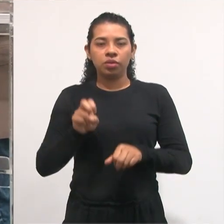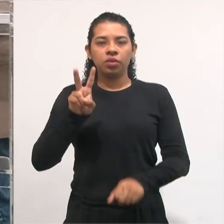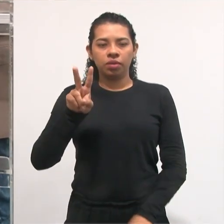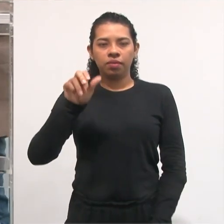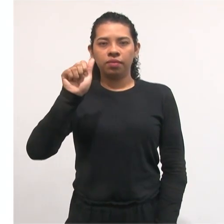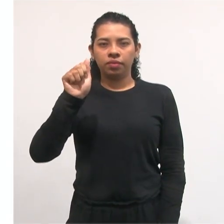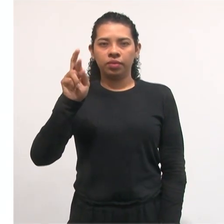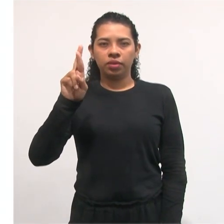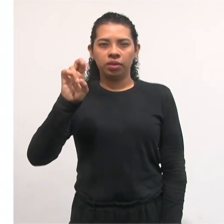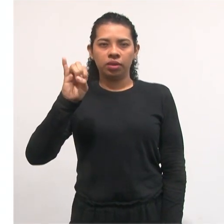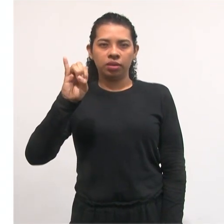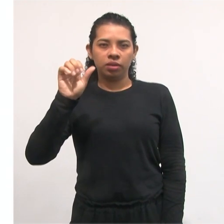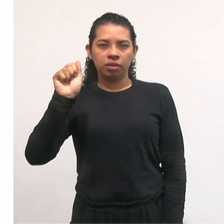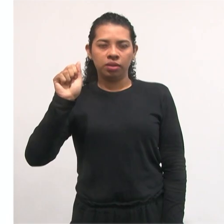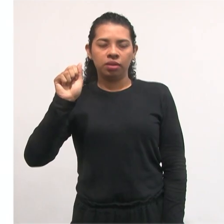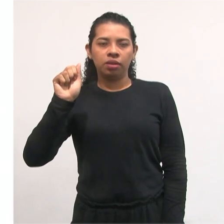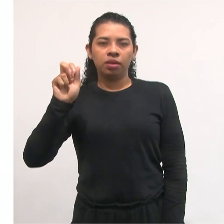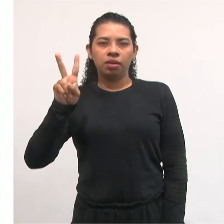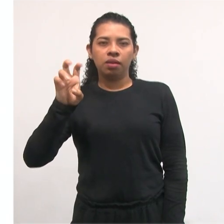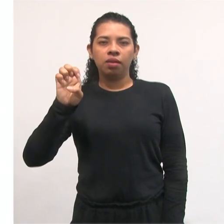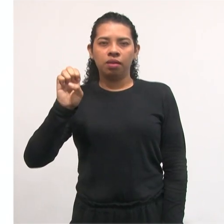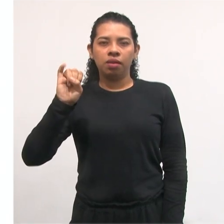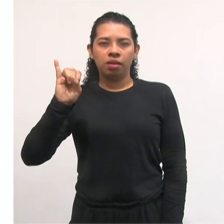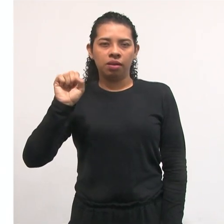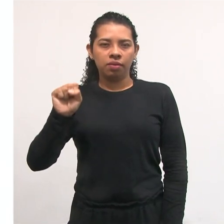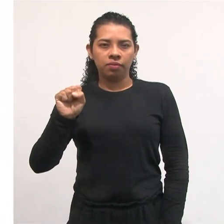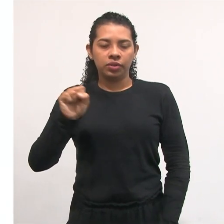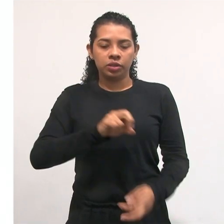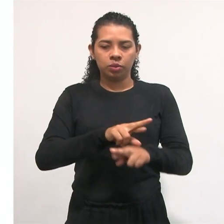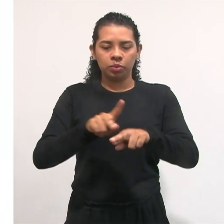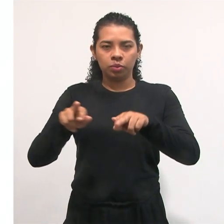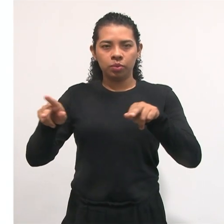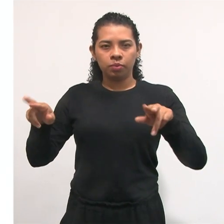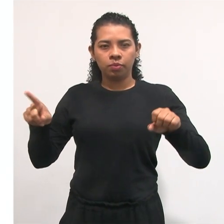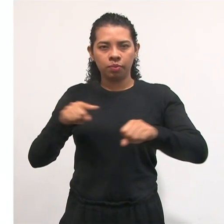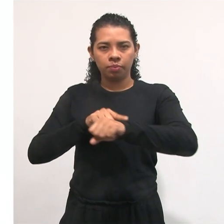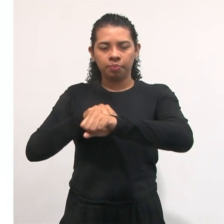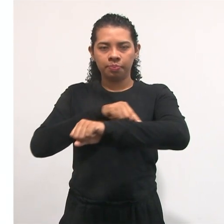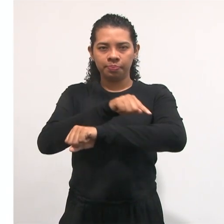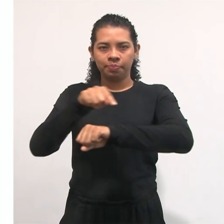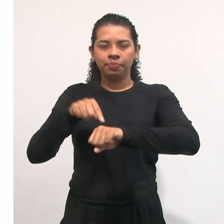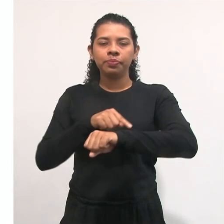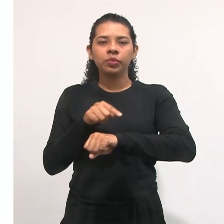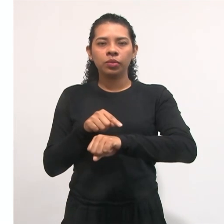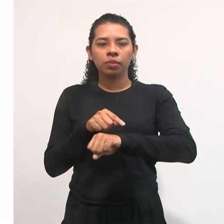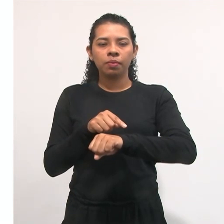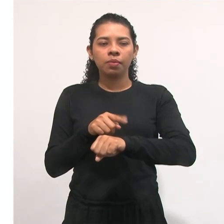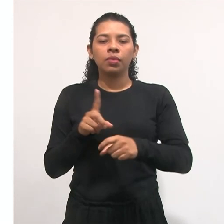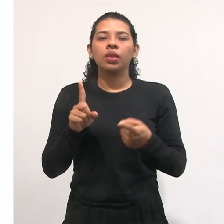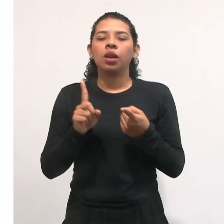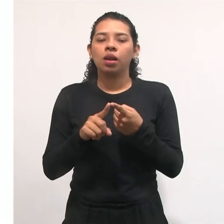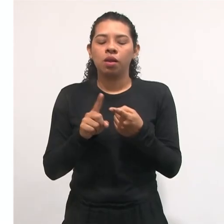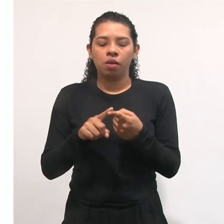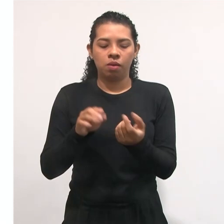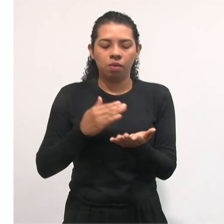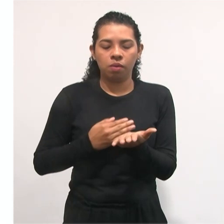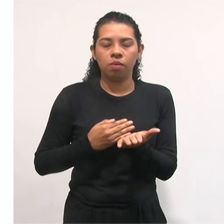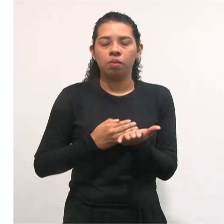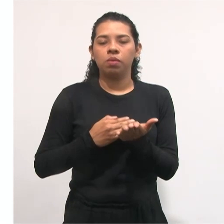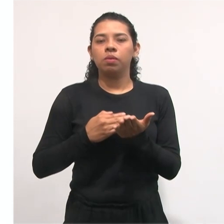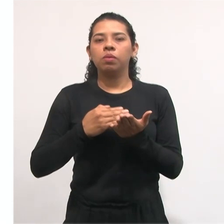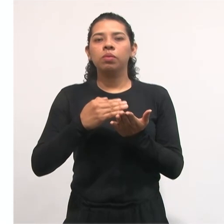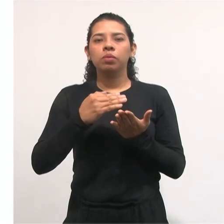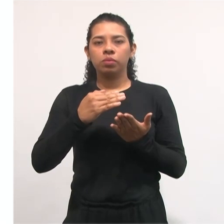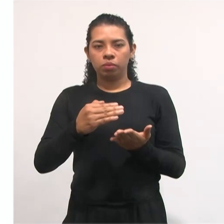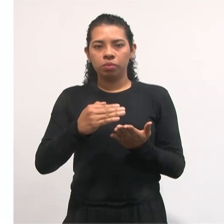Entendido então que tenha a ser variáveis qualitativas e quantitativas? Continuando. A coleta dos